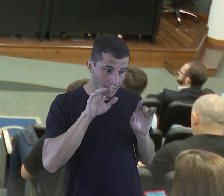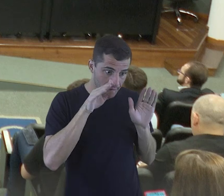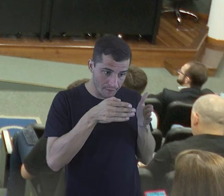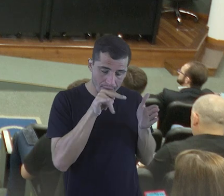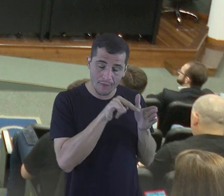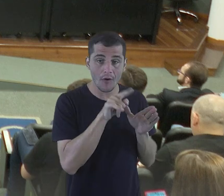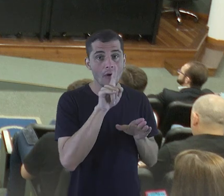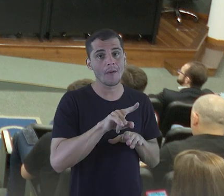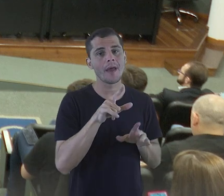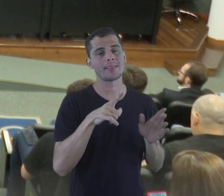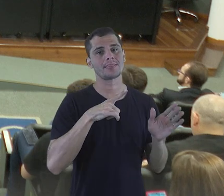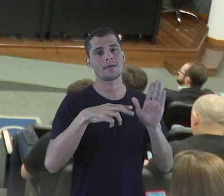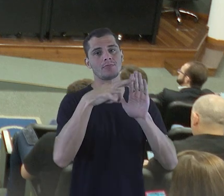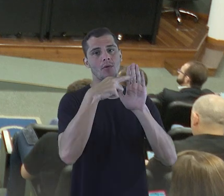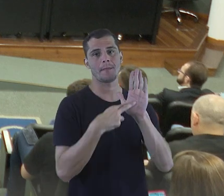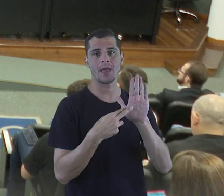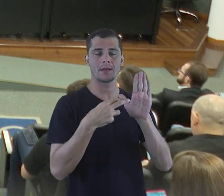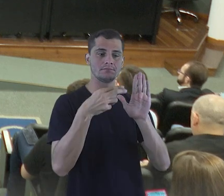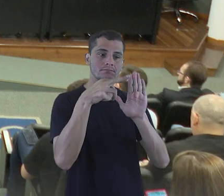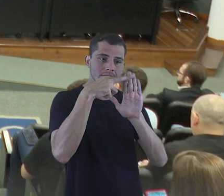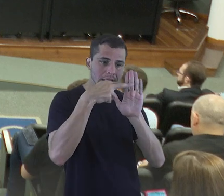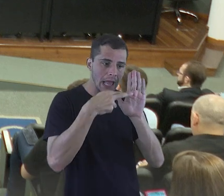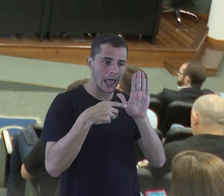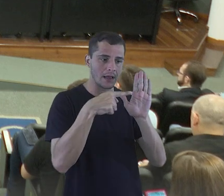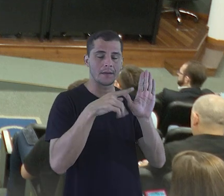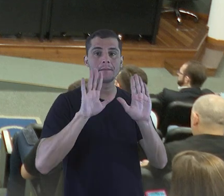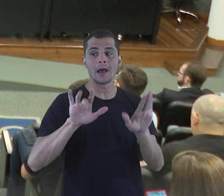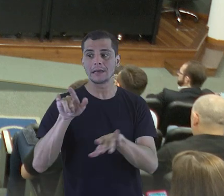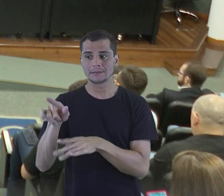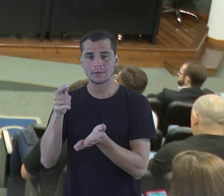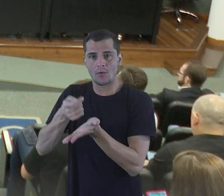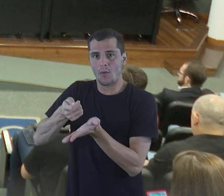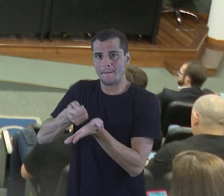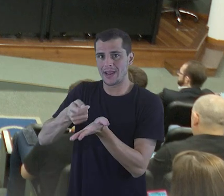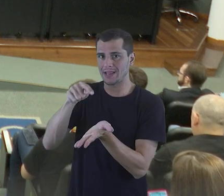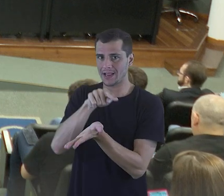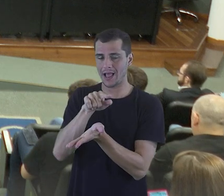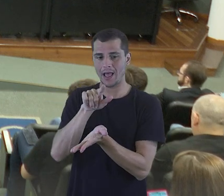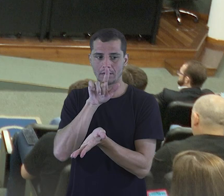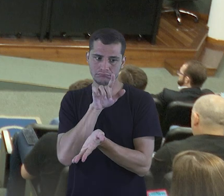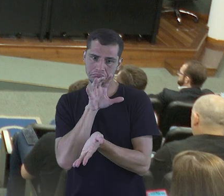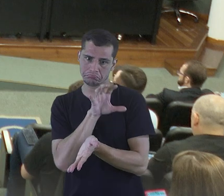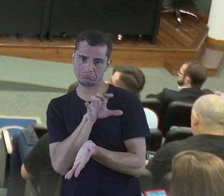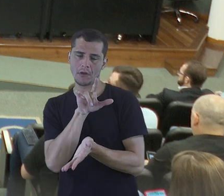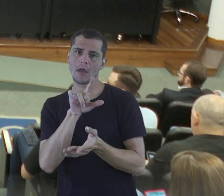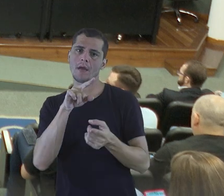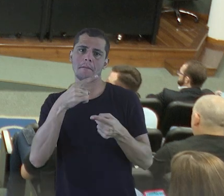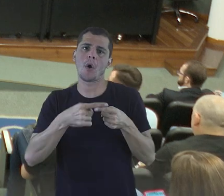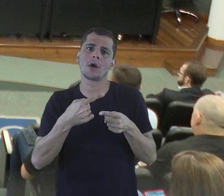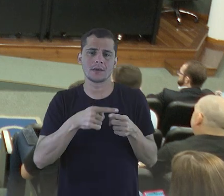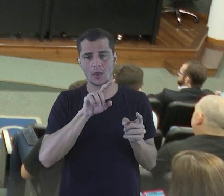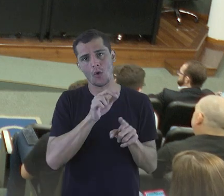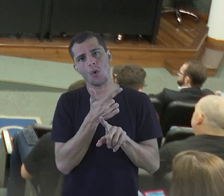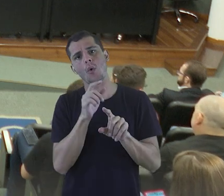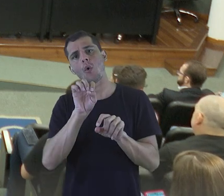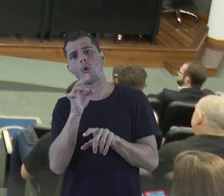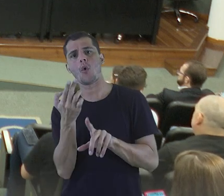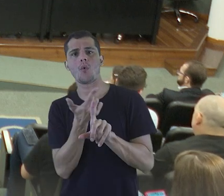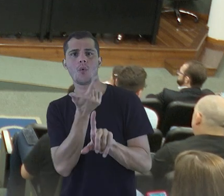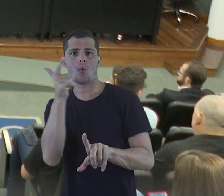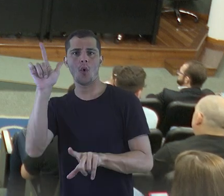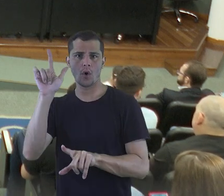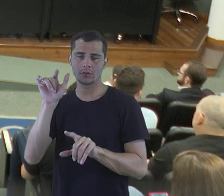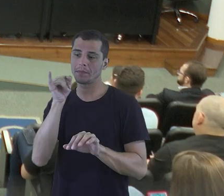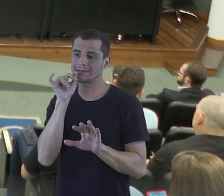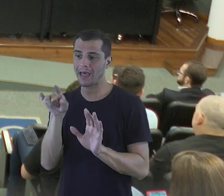com a remuneração como regra ela também não poderia ser obrigada por este ou por qualquer outro motivo ah não se você não